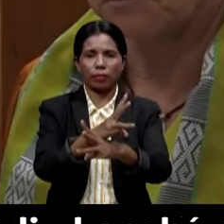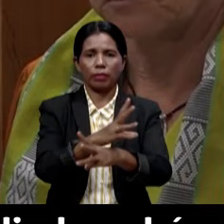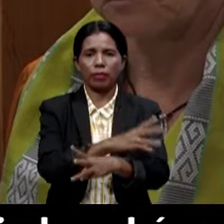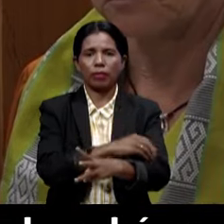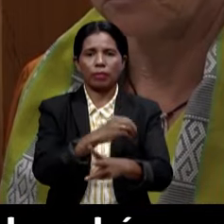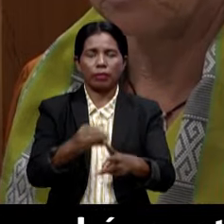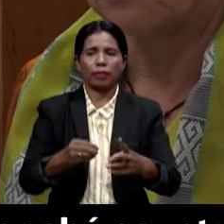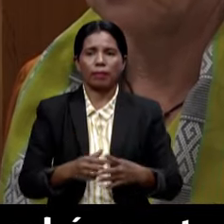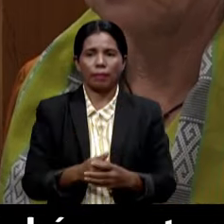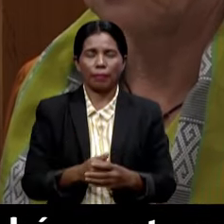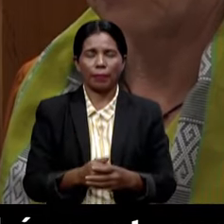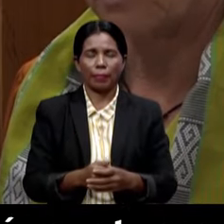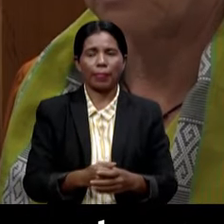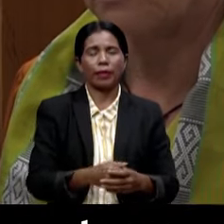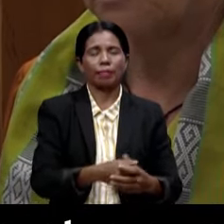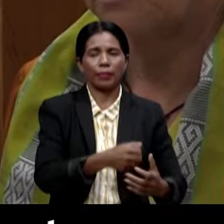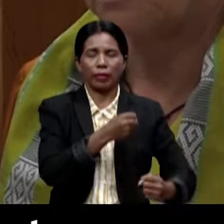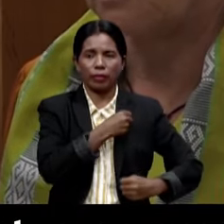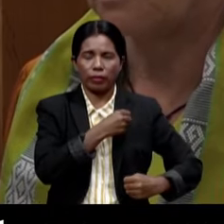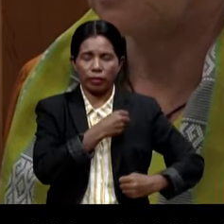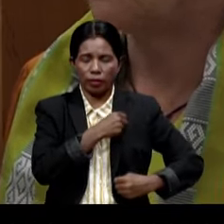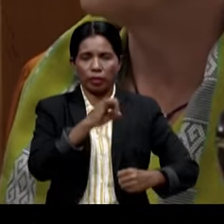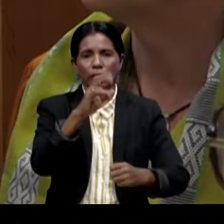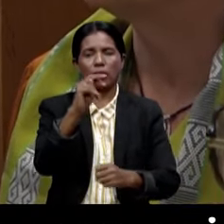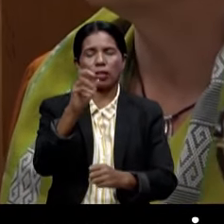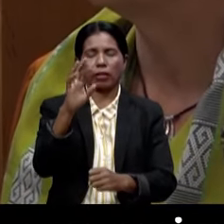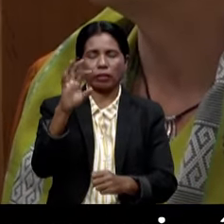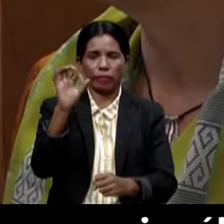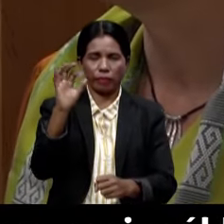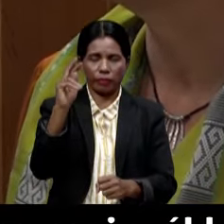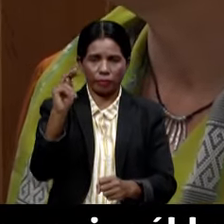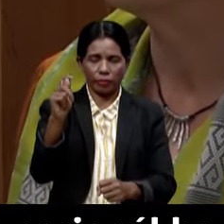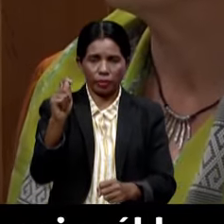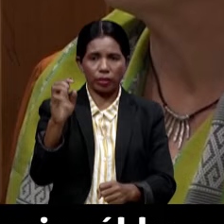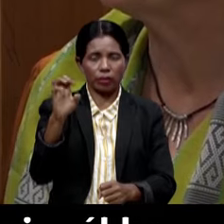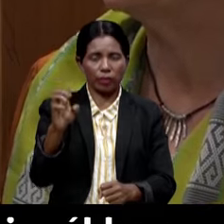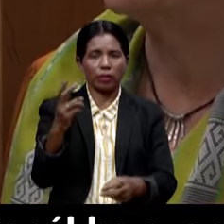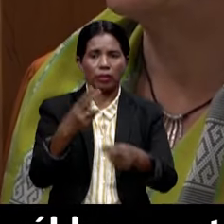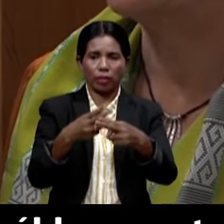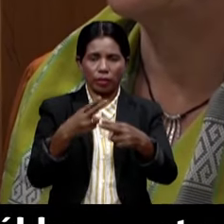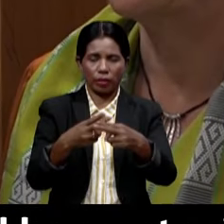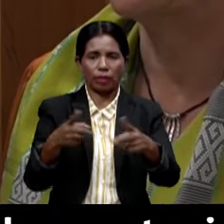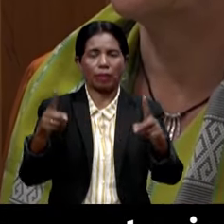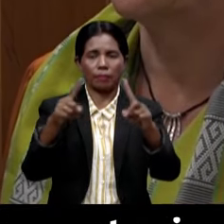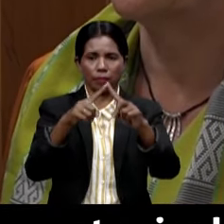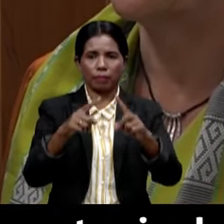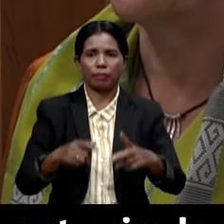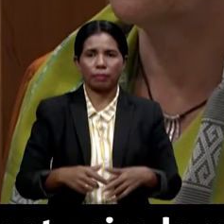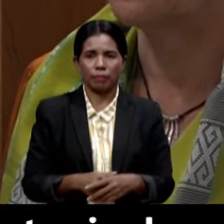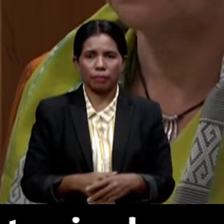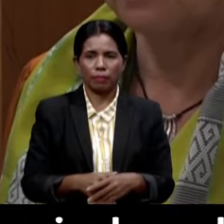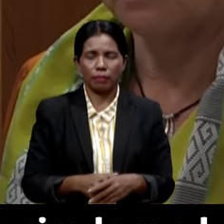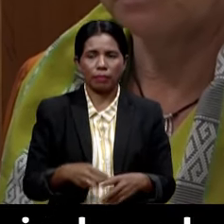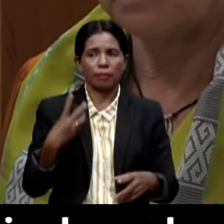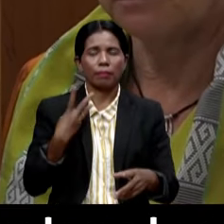força, e nem interfeito mais, nada bem vai nem, pisquei bem força. Eu faço em bar aqui o mundo, porque